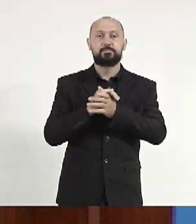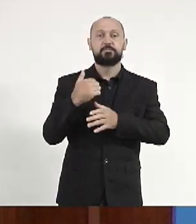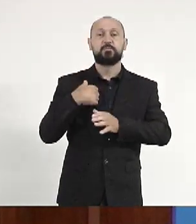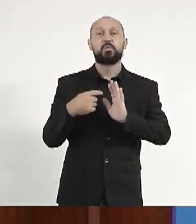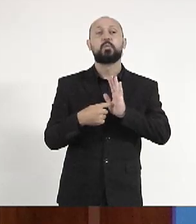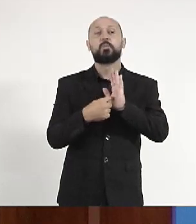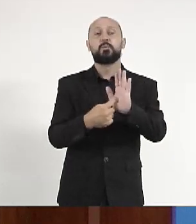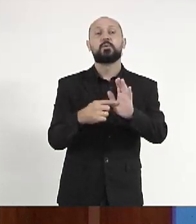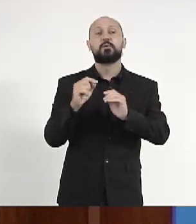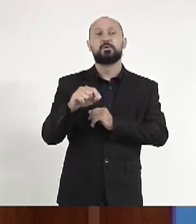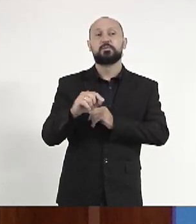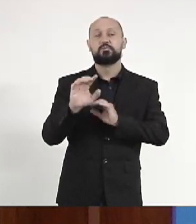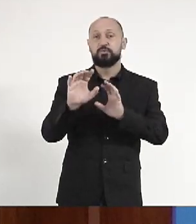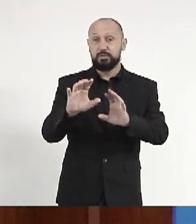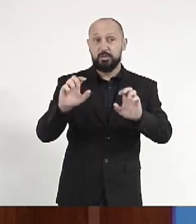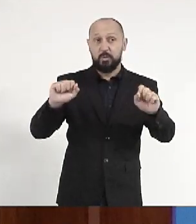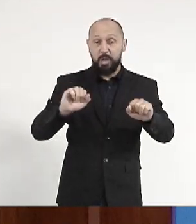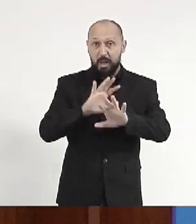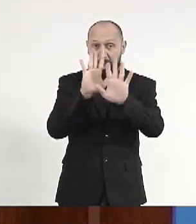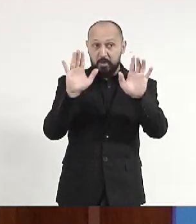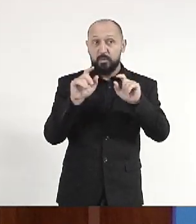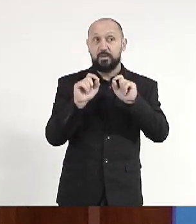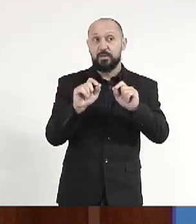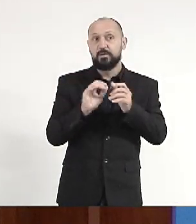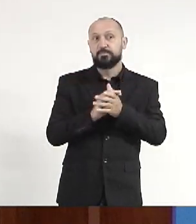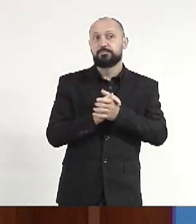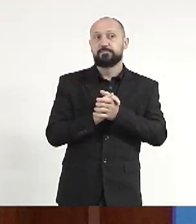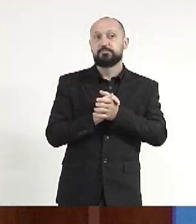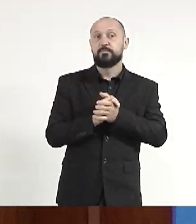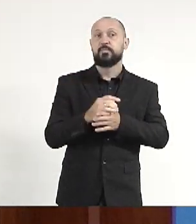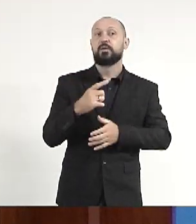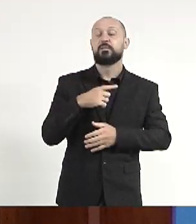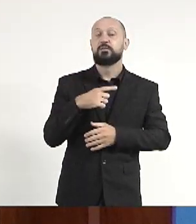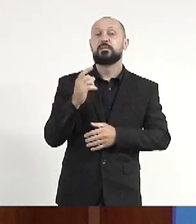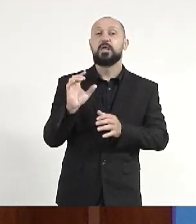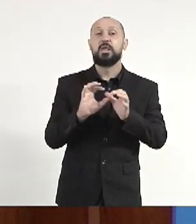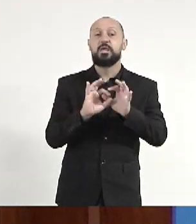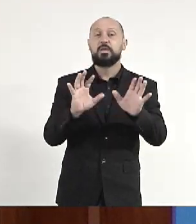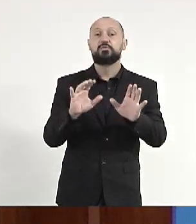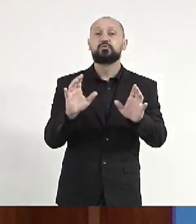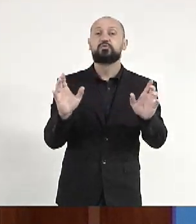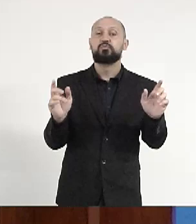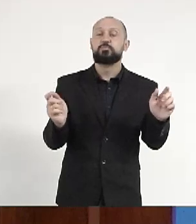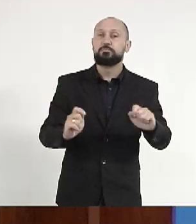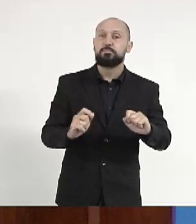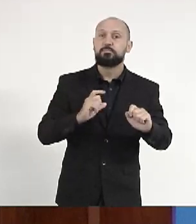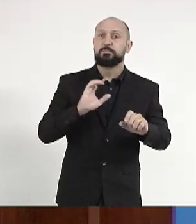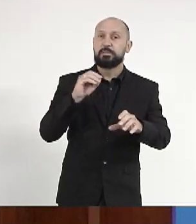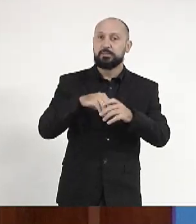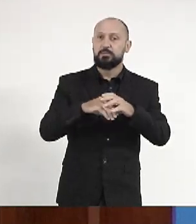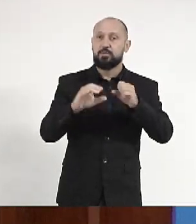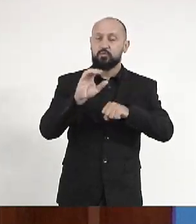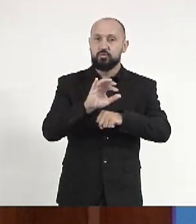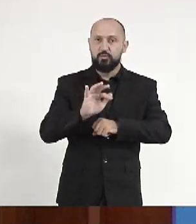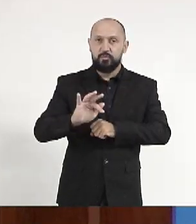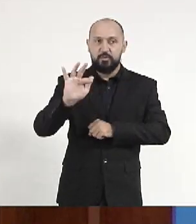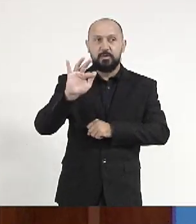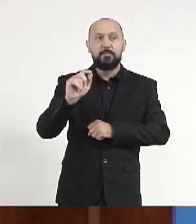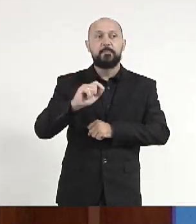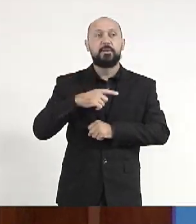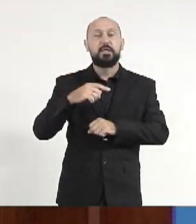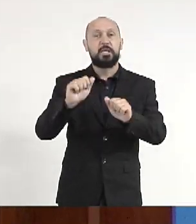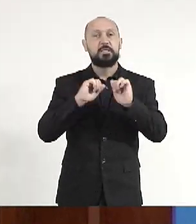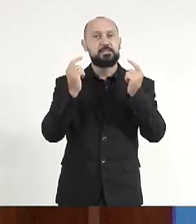estou colocando aqui de forma clara é que existe dispositivo na Constituição Federal para que